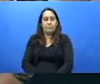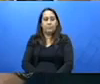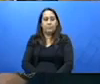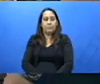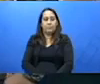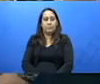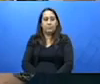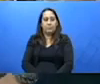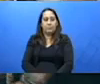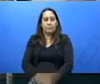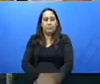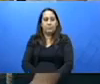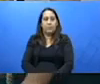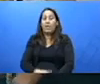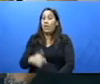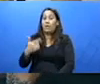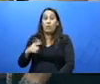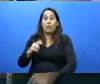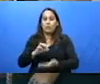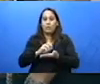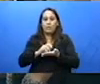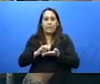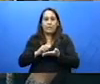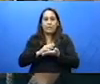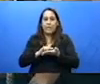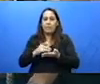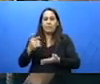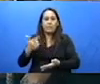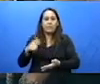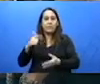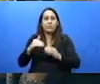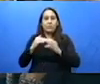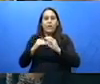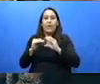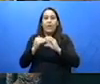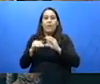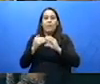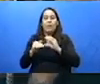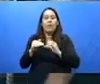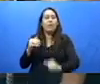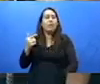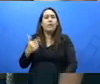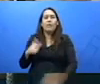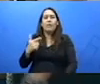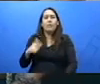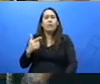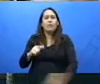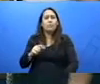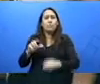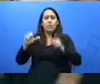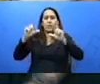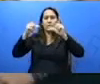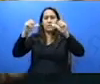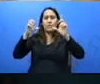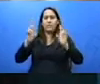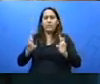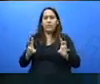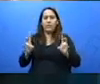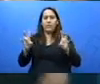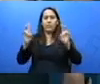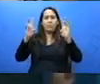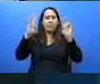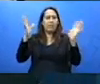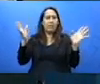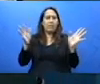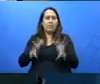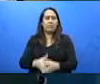escrever nem tablet, nem e-mail. E não existia canal para crianças na televisão. Não era